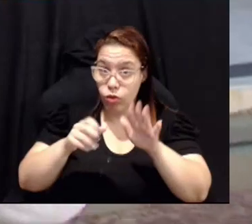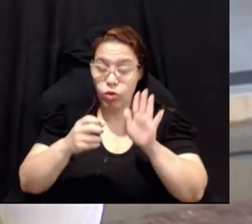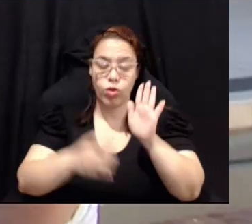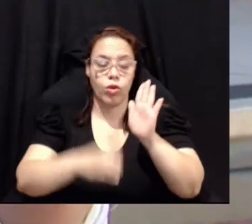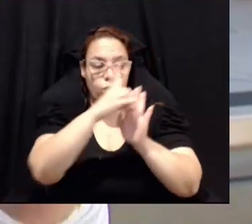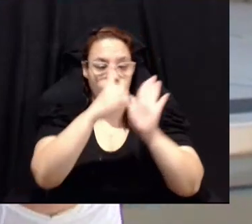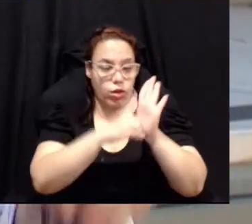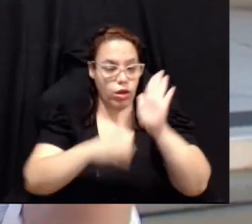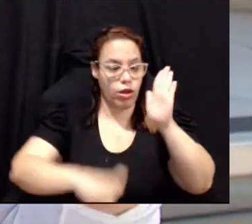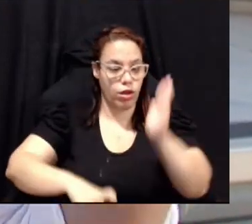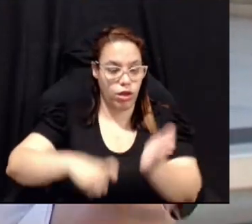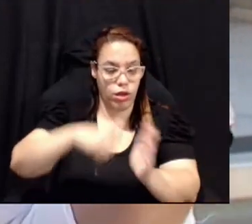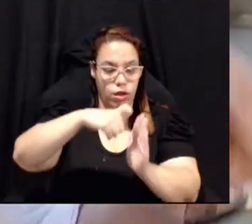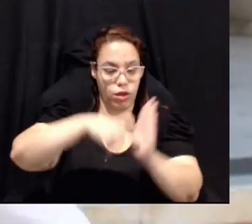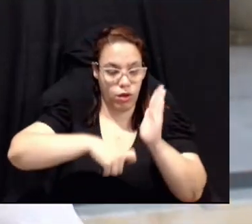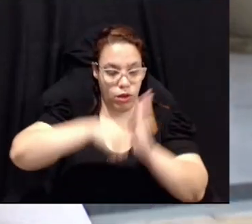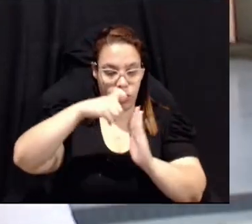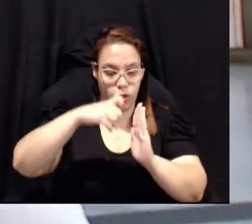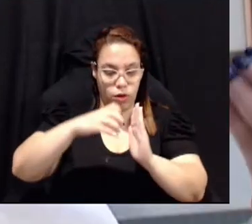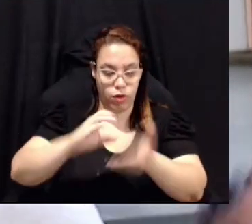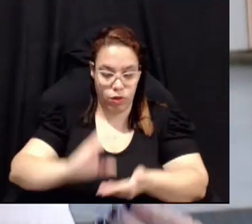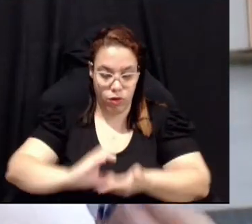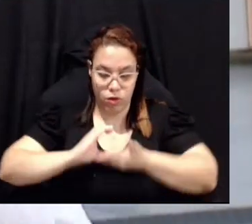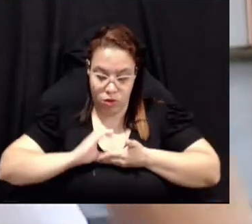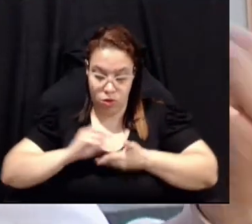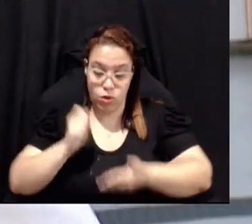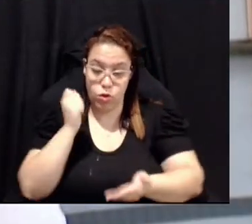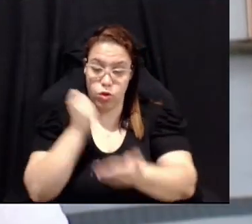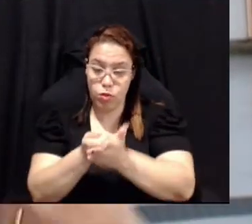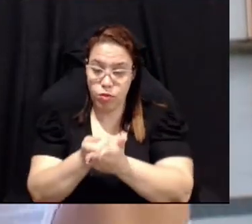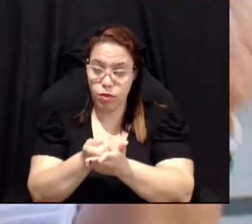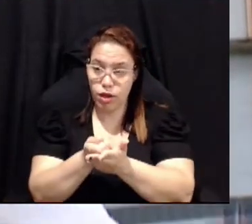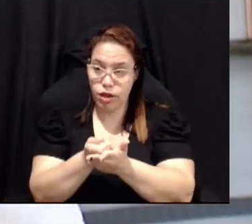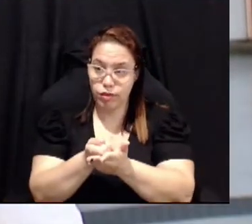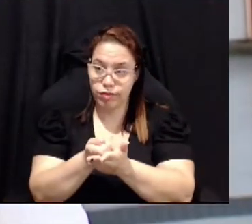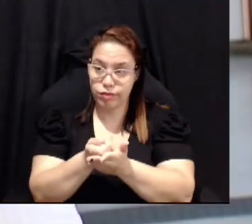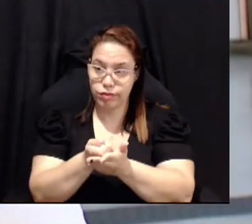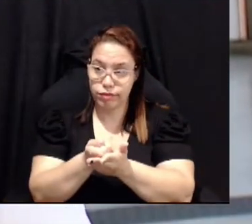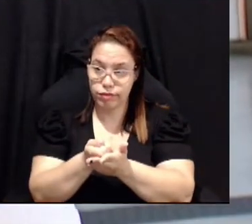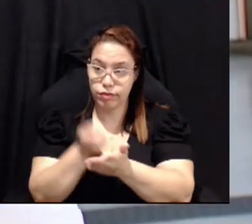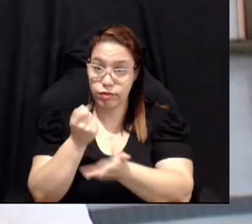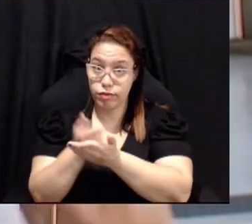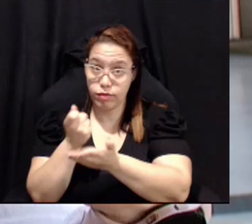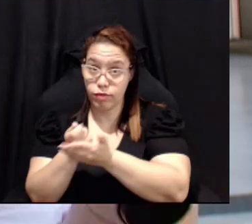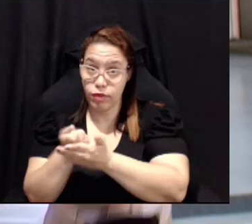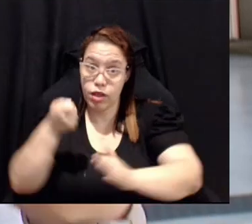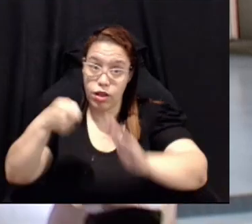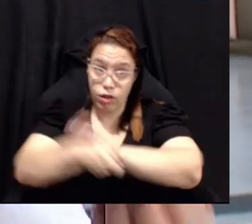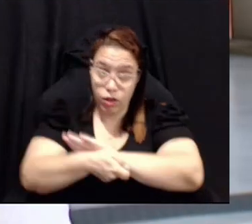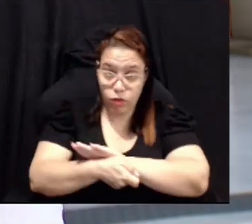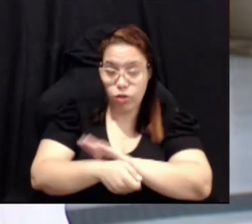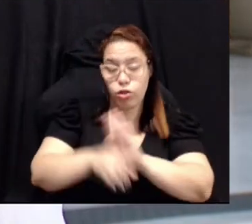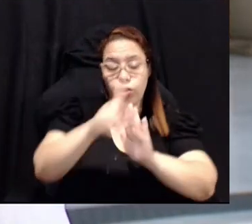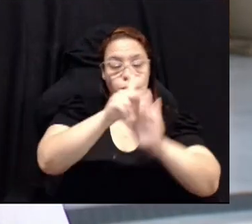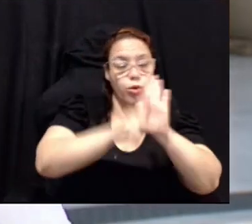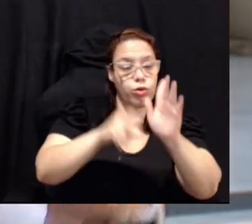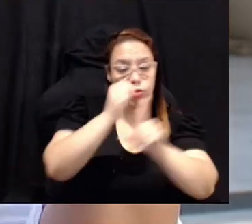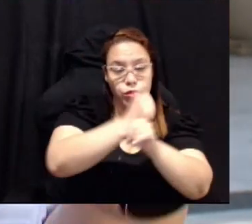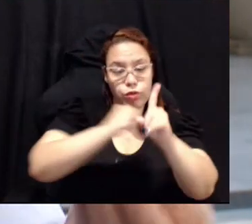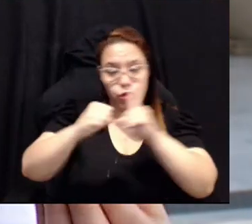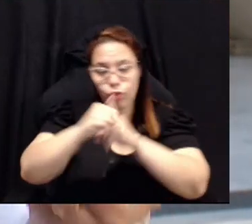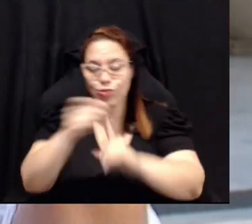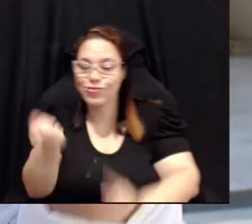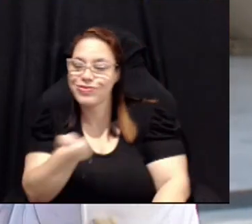renda, ela não vai somente estar pagando o imposto, ela pode estar investindo em projetos sociais que geram sorrisos,